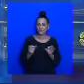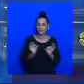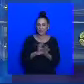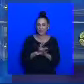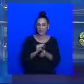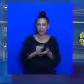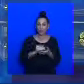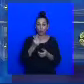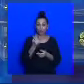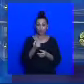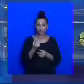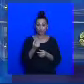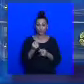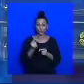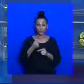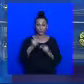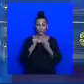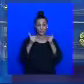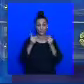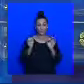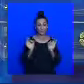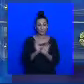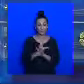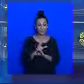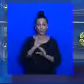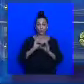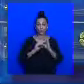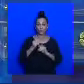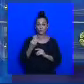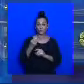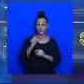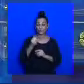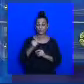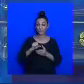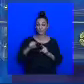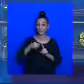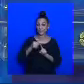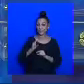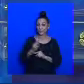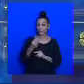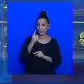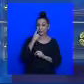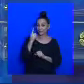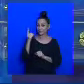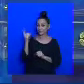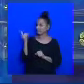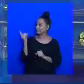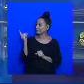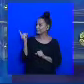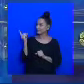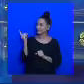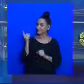pouco. Agora só falta mais um trevo para fecharmos o concurso 28 da Mais Milionária.